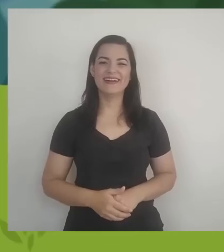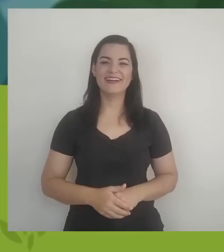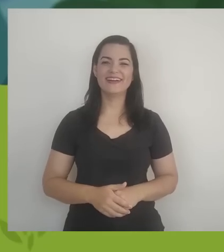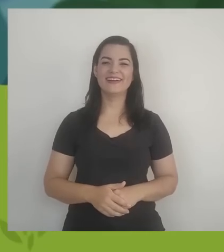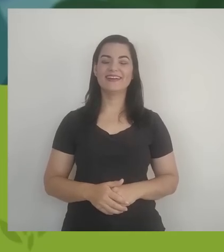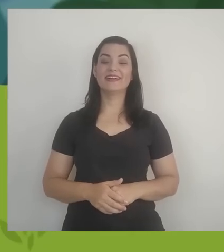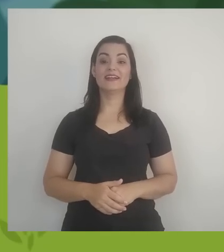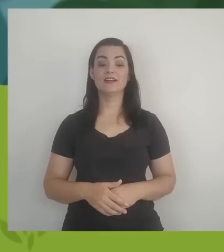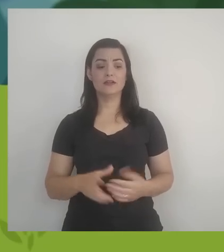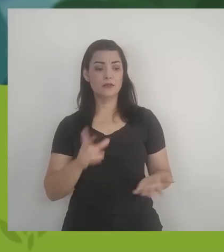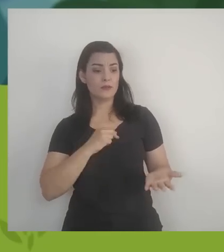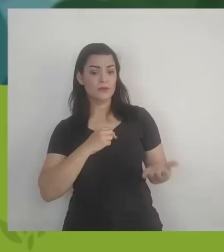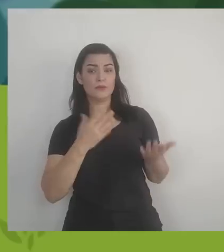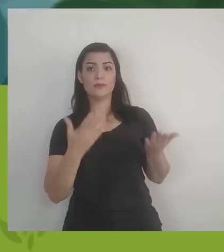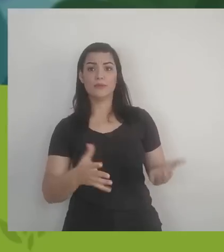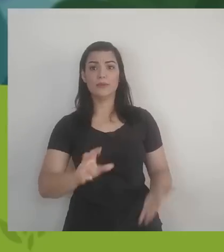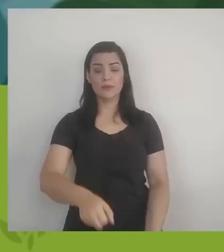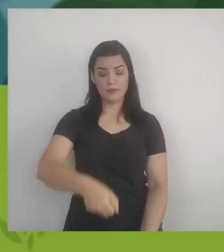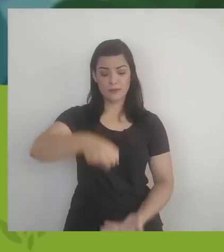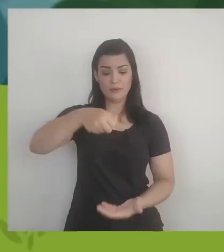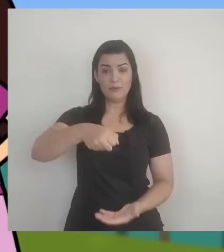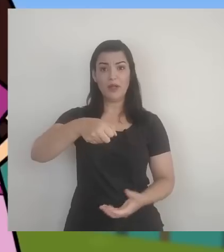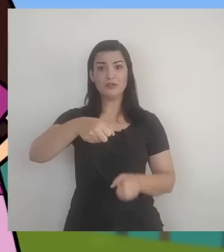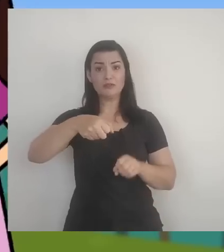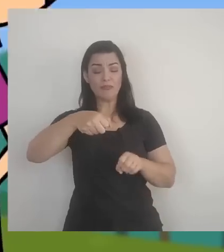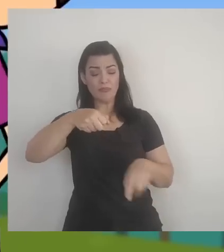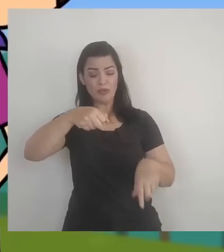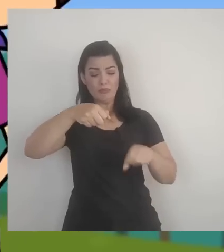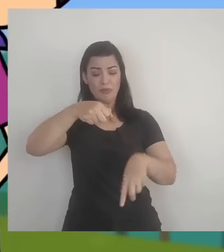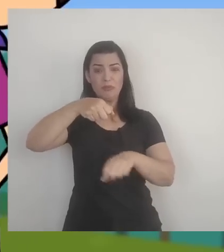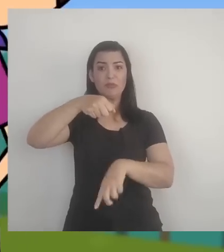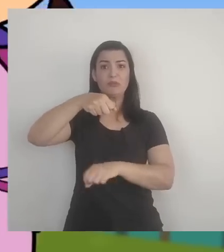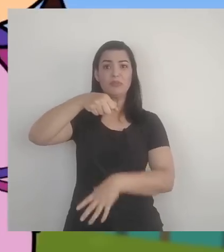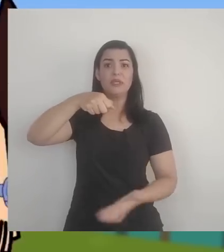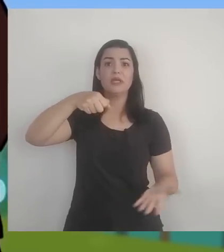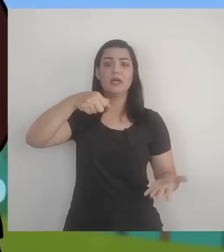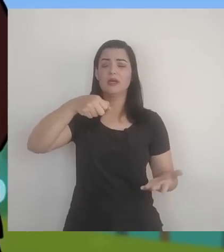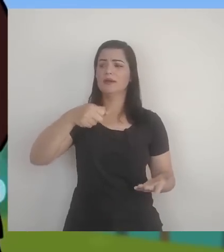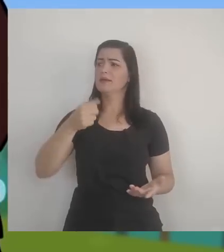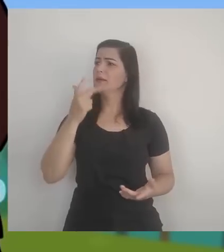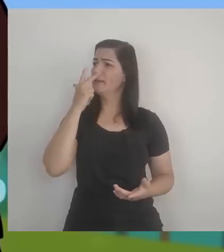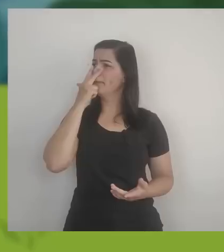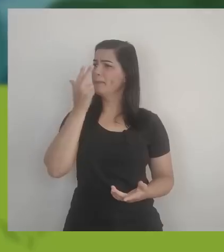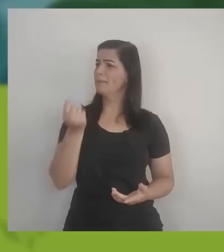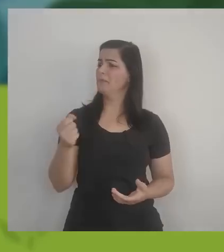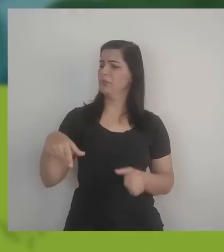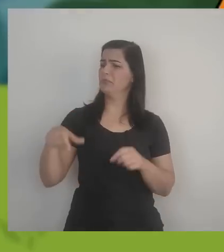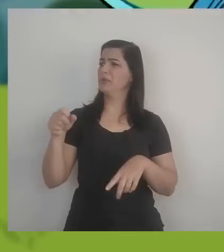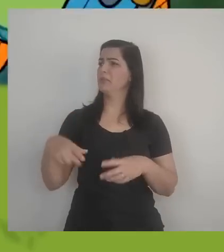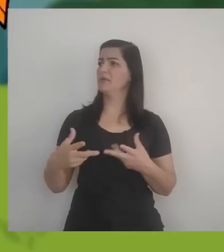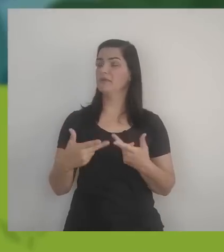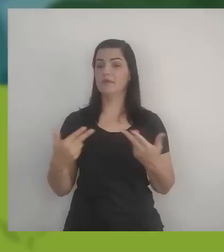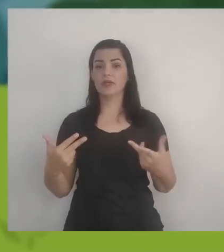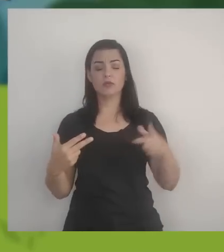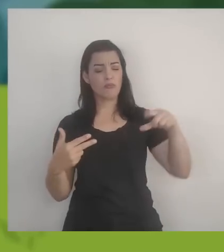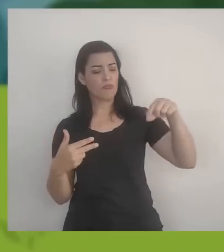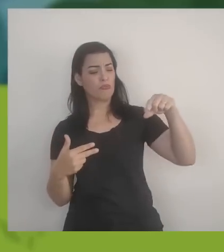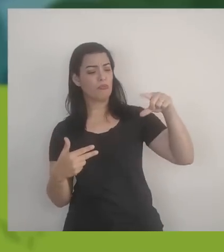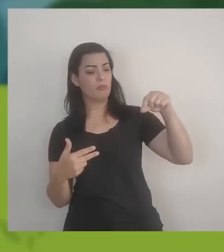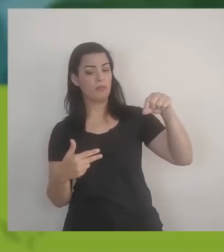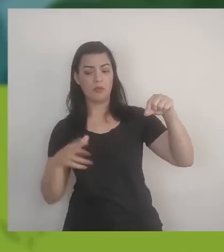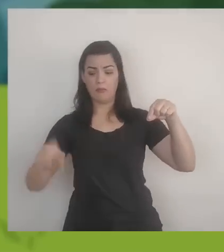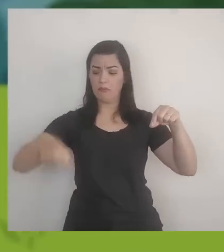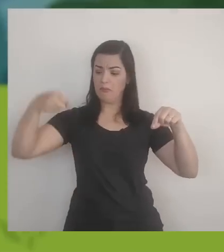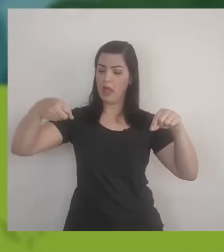Conseguimos! Gi! O balde tá chorando! Um conta-gotas? Isso mesmo, um conta-gotas e um balde furado.